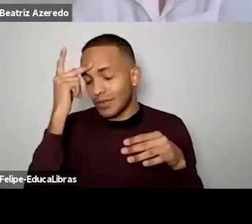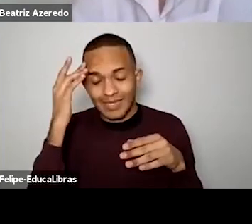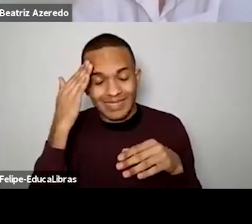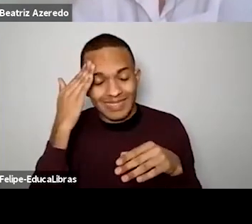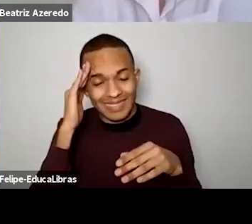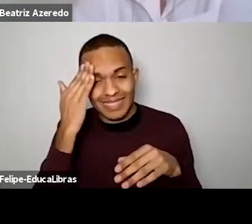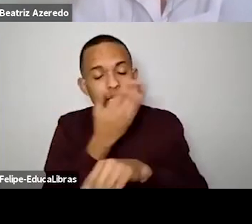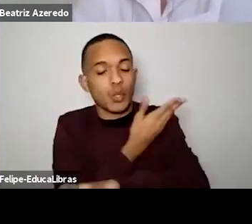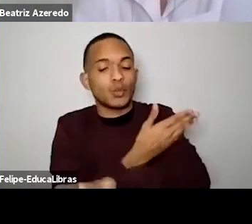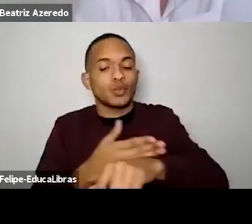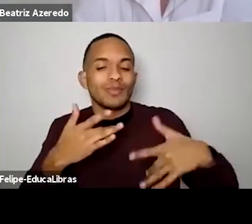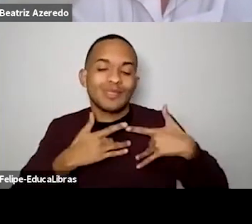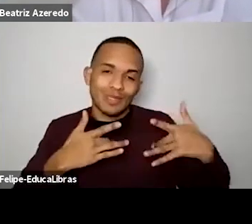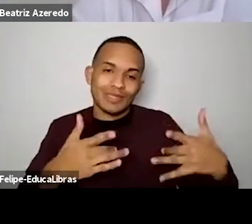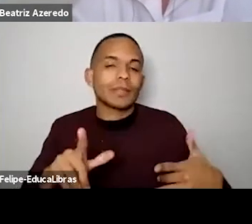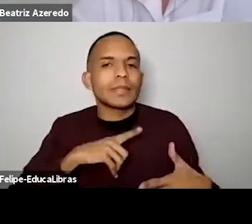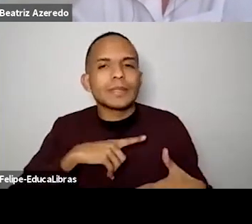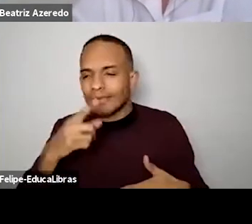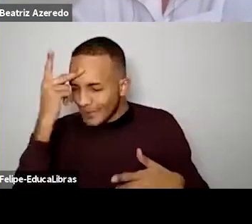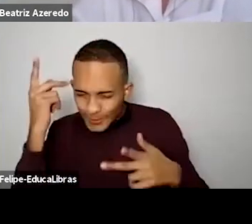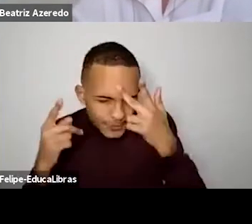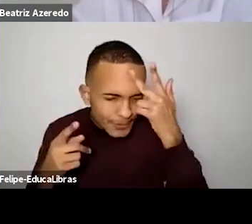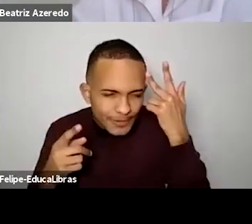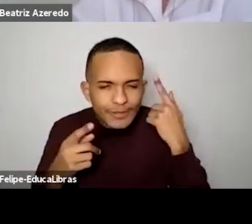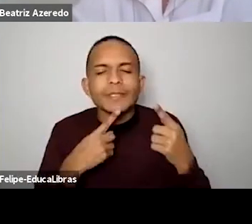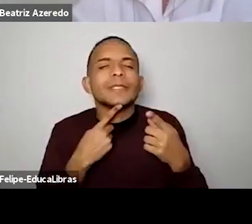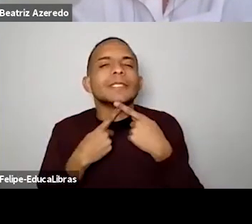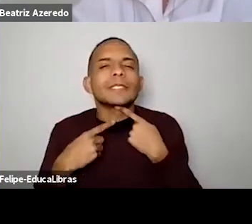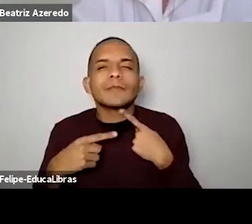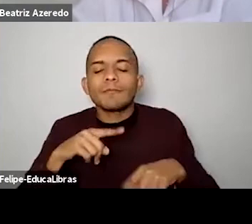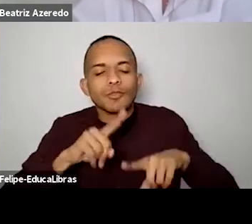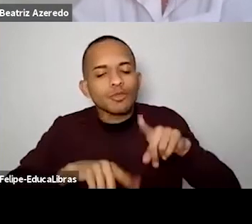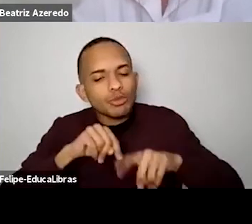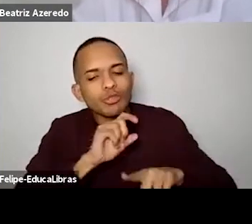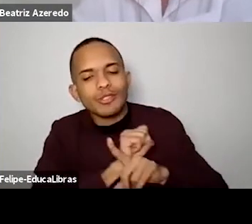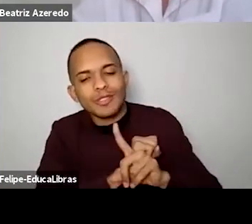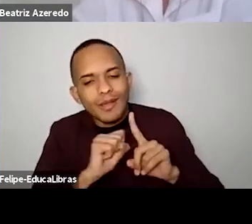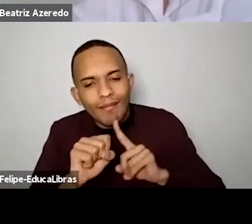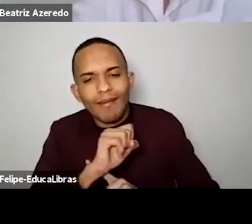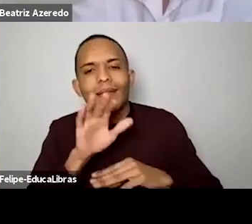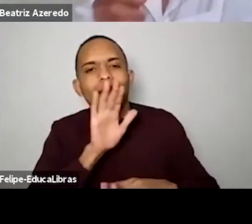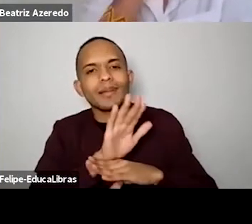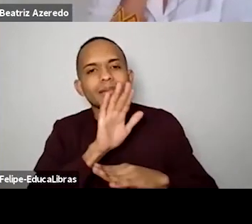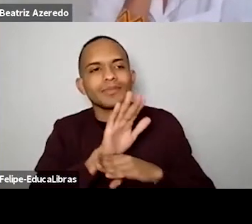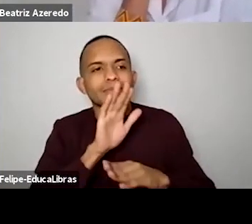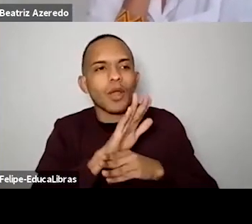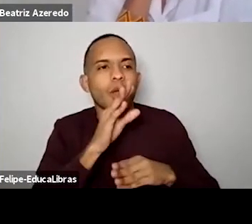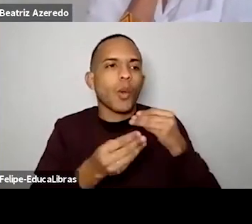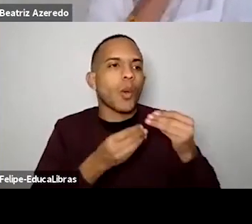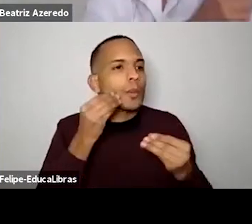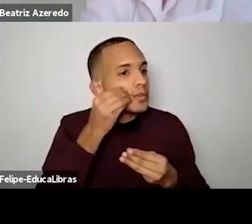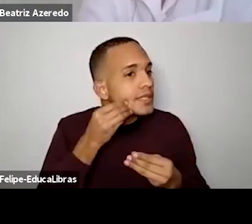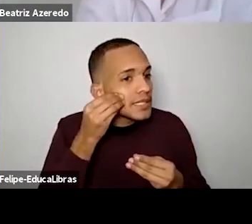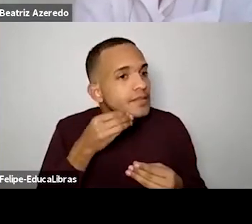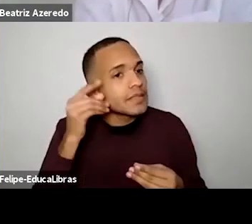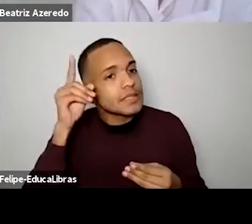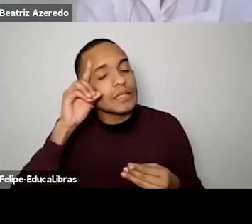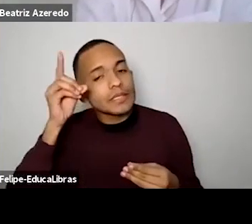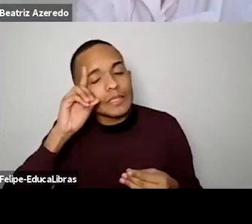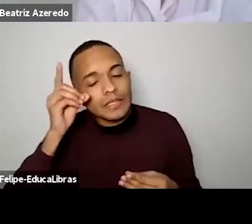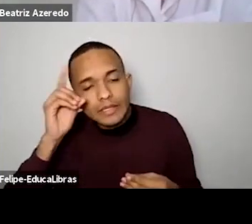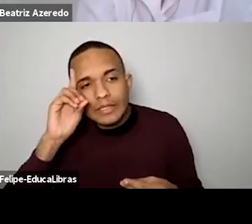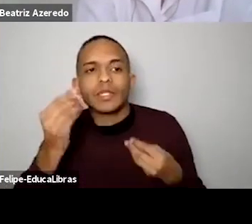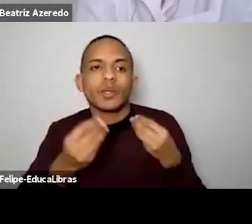gente vai ter mais pessoas interessadas em comprar produtos sociais e ajudar por meio dessa experiência diária de rotina de consumo se a gente tiver gente